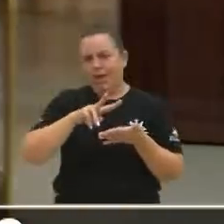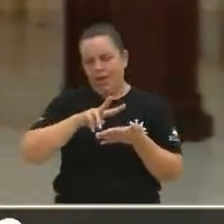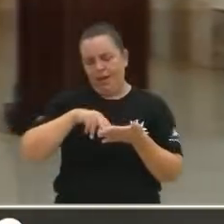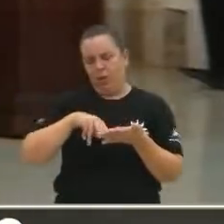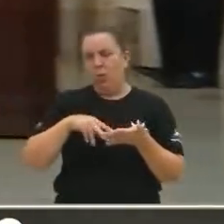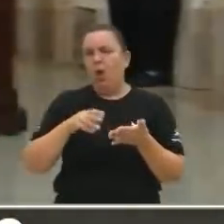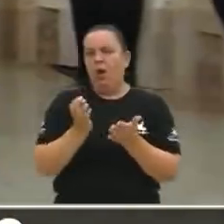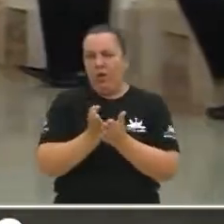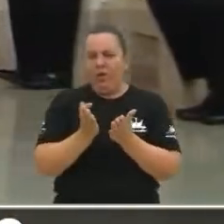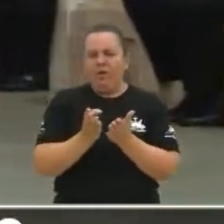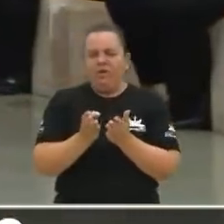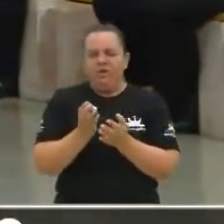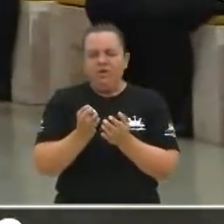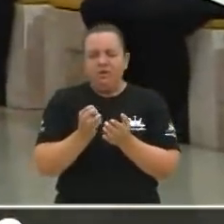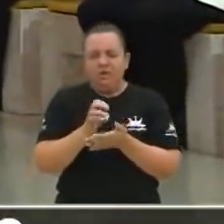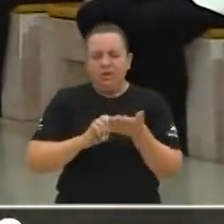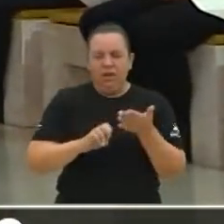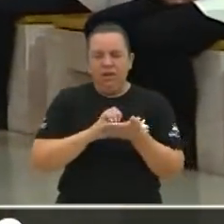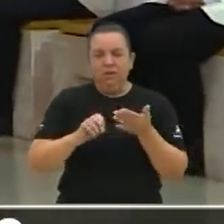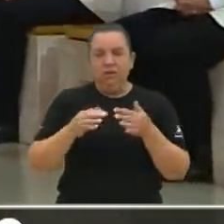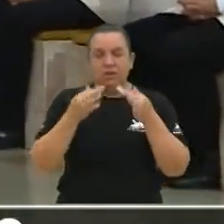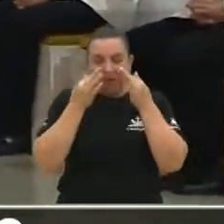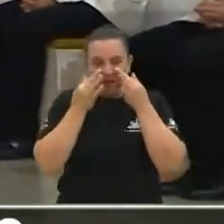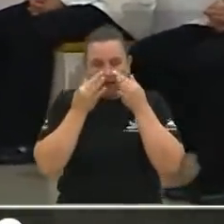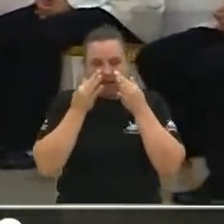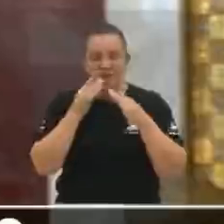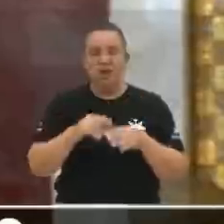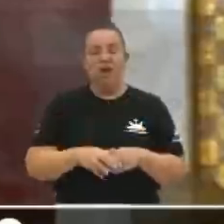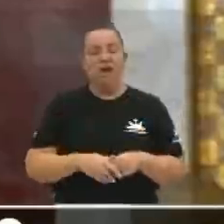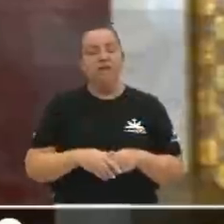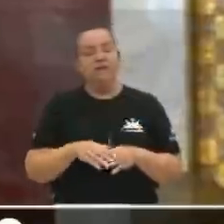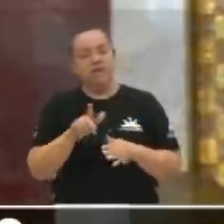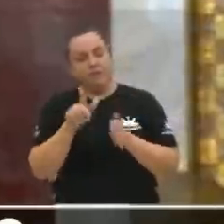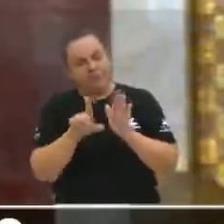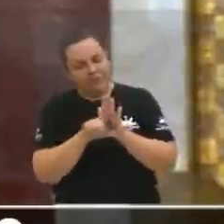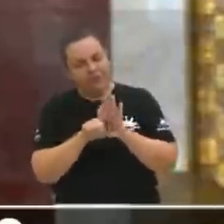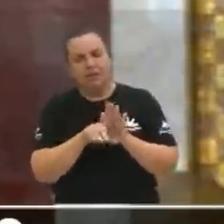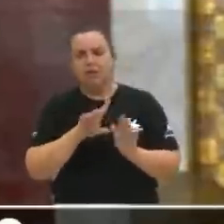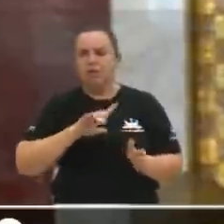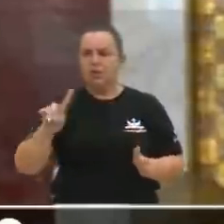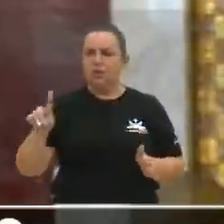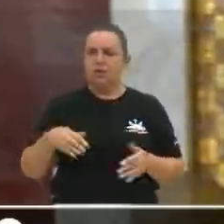diz assim e observe os mandamentos